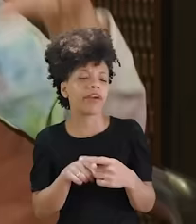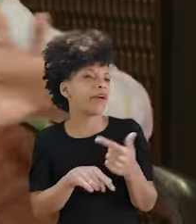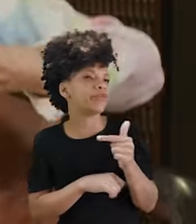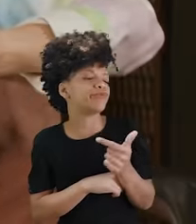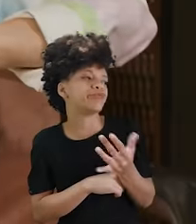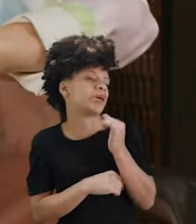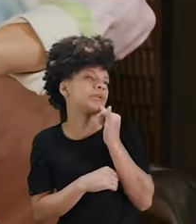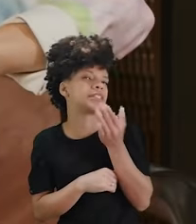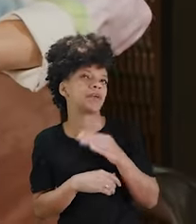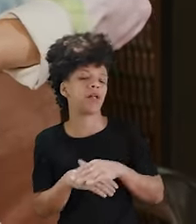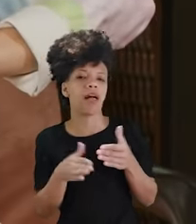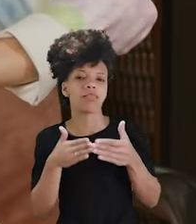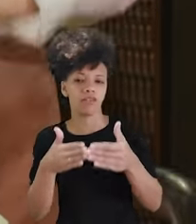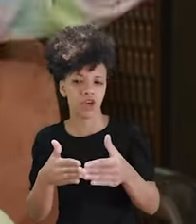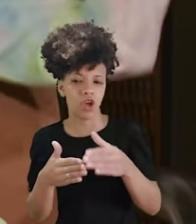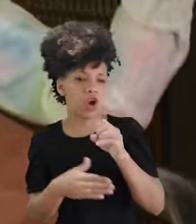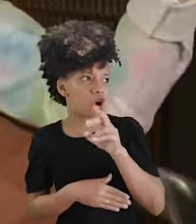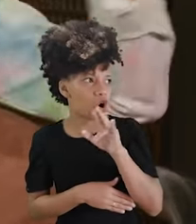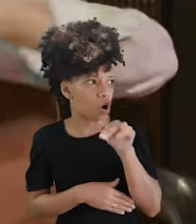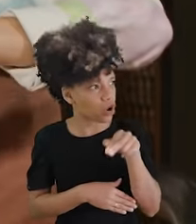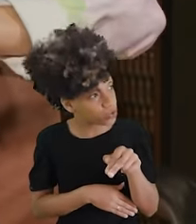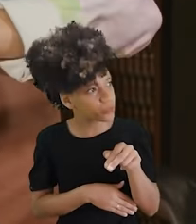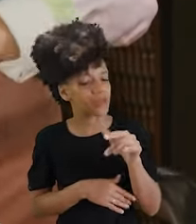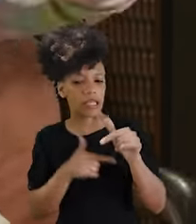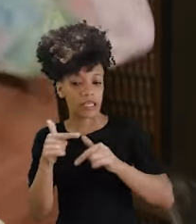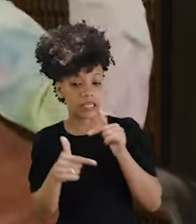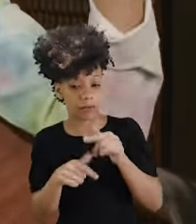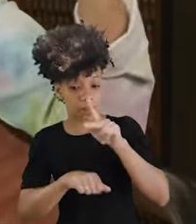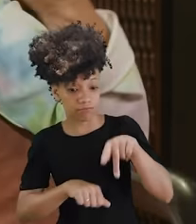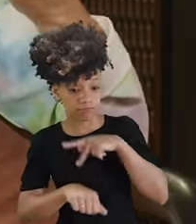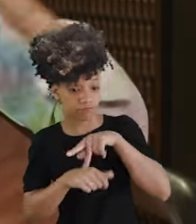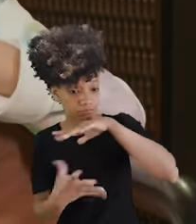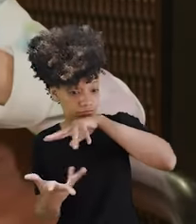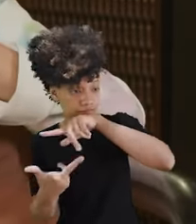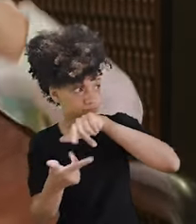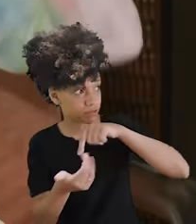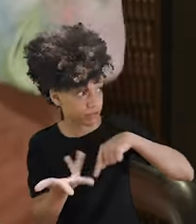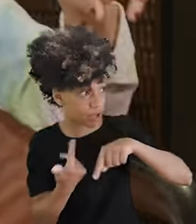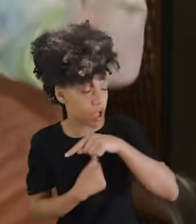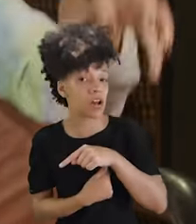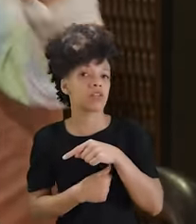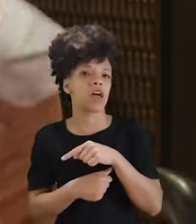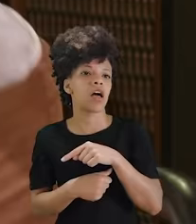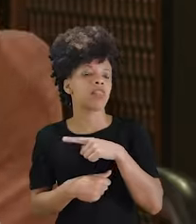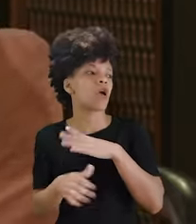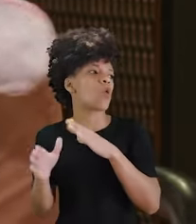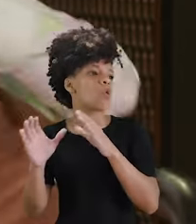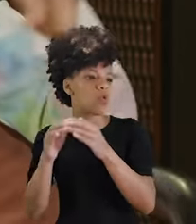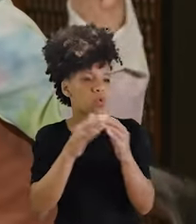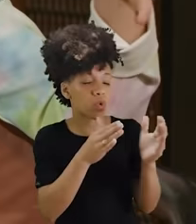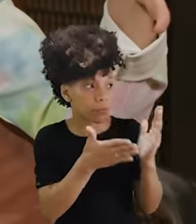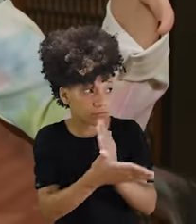e não existiam um por exemplo navios Cuba Royal que trabalha de forma internacional para não tem um grupo